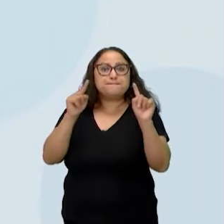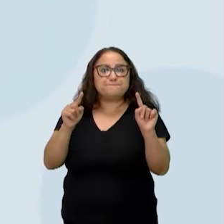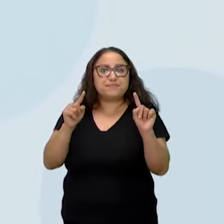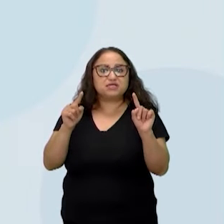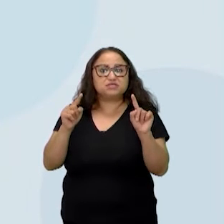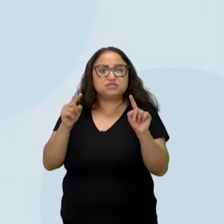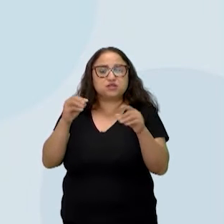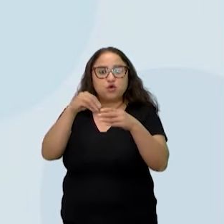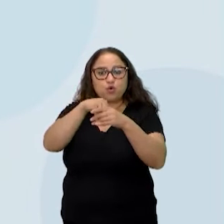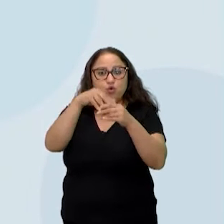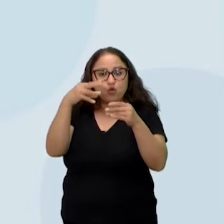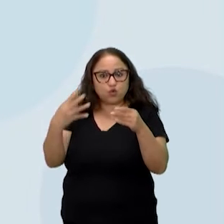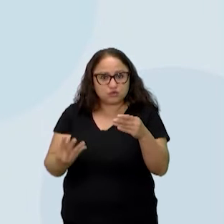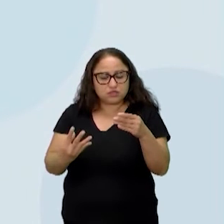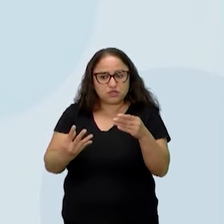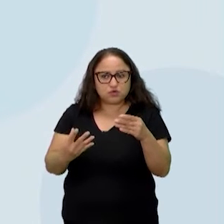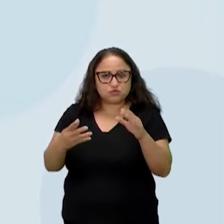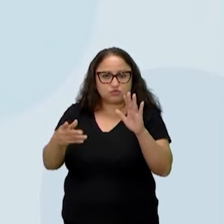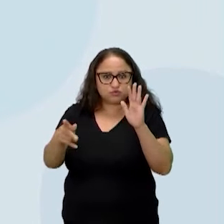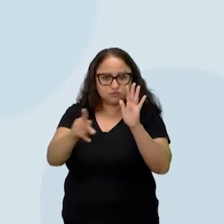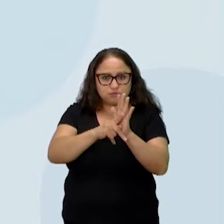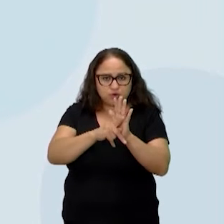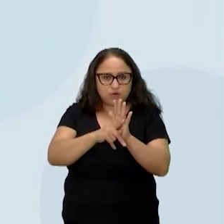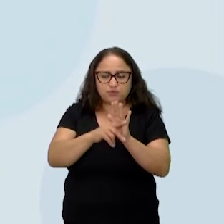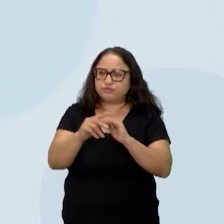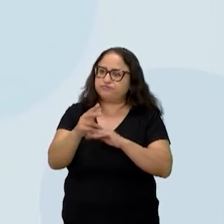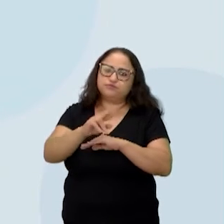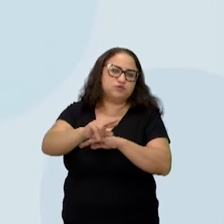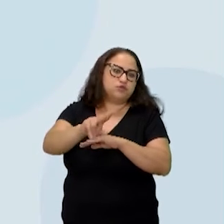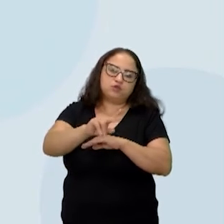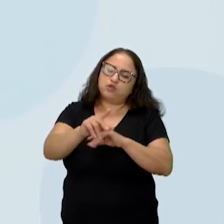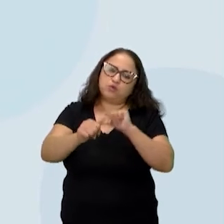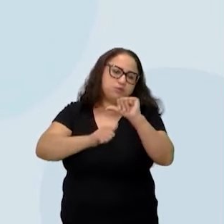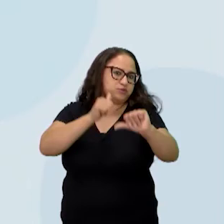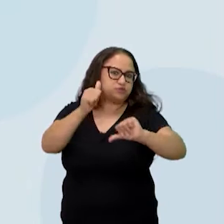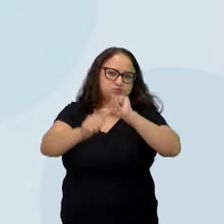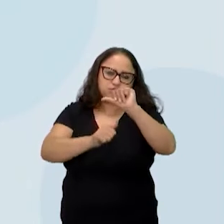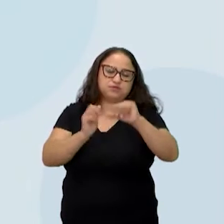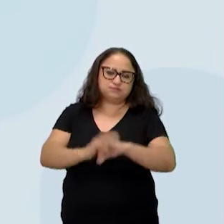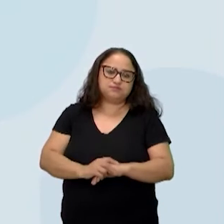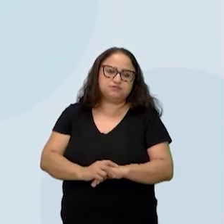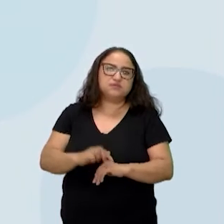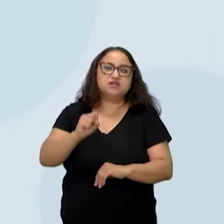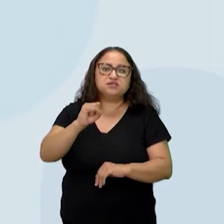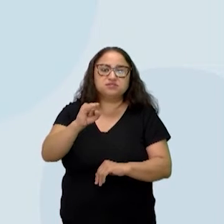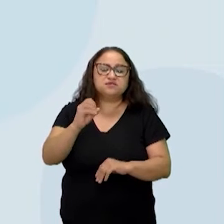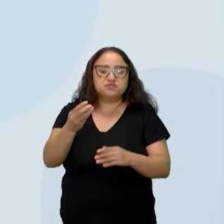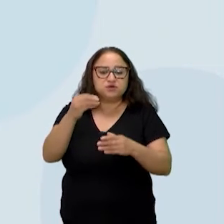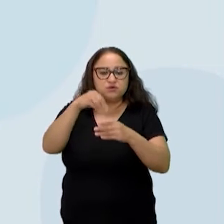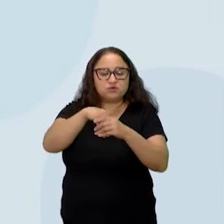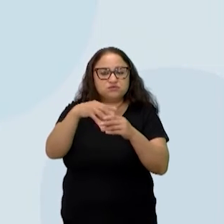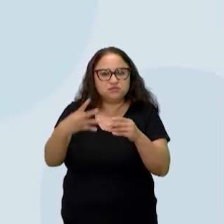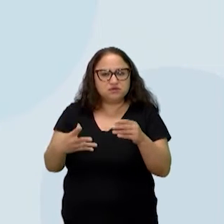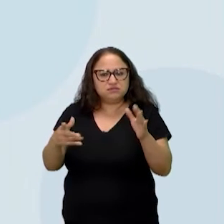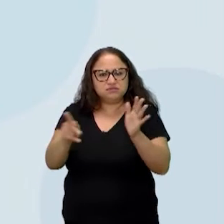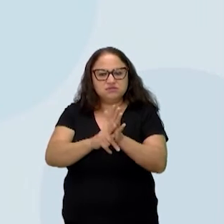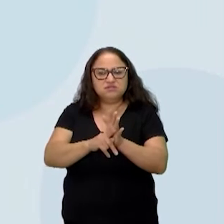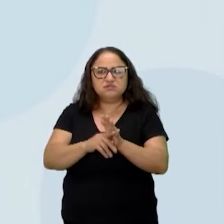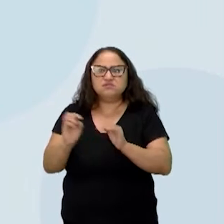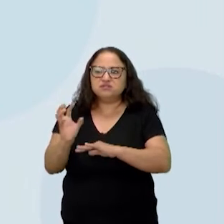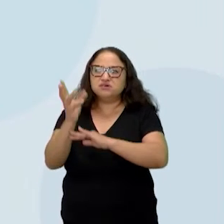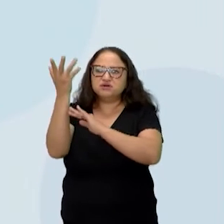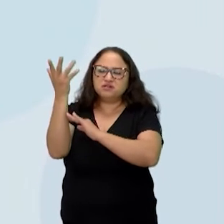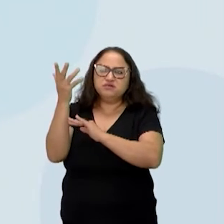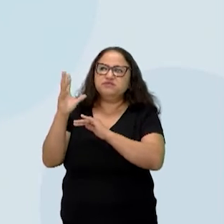que você tenta, né, revitalizar um texto dramático antigo, que você mexe no enredo, criando personagem que não existe, criando situação